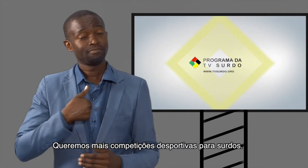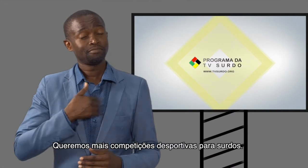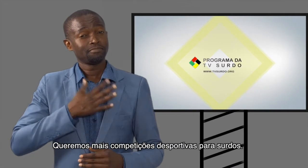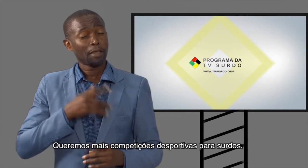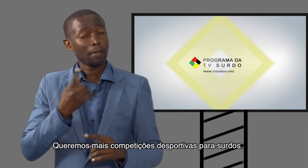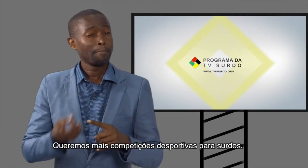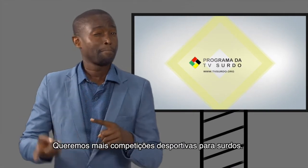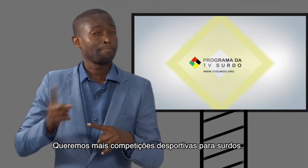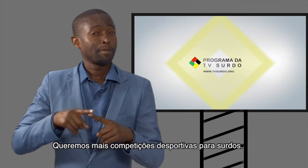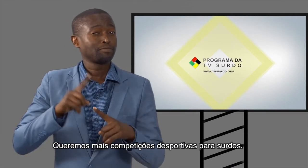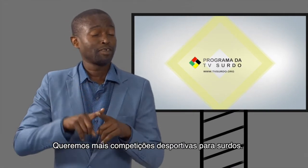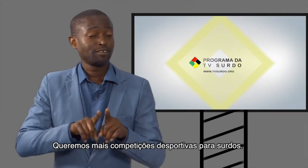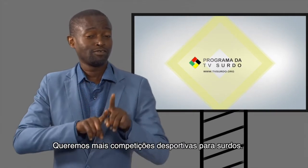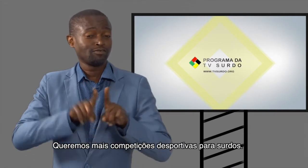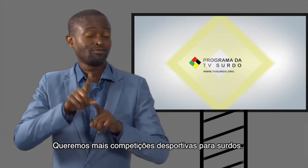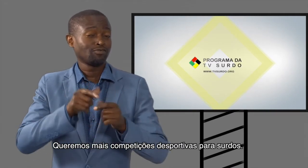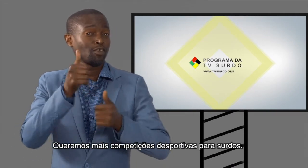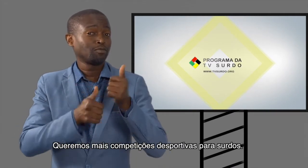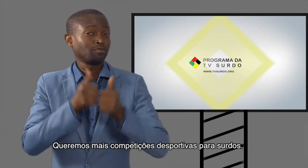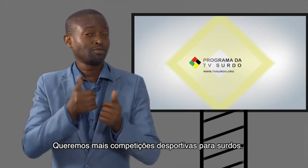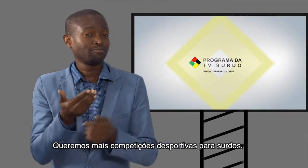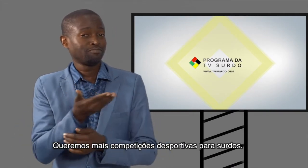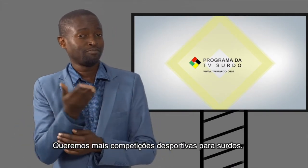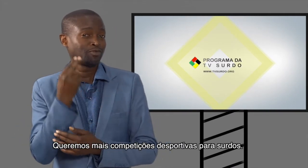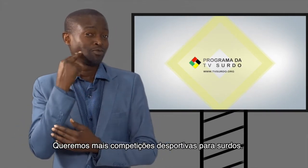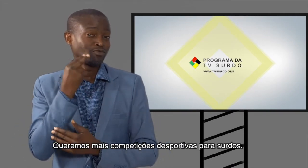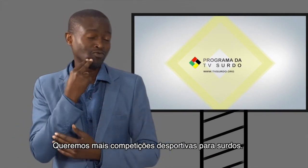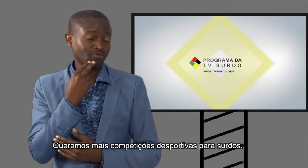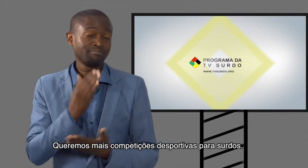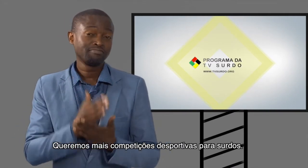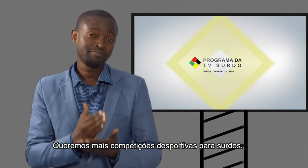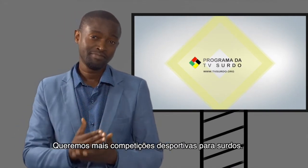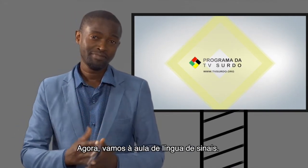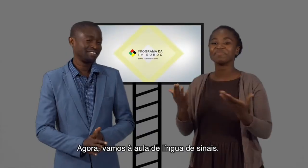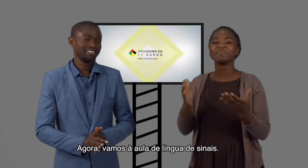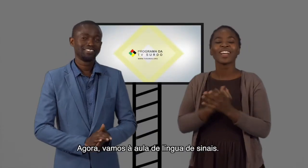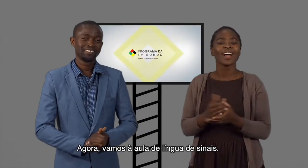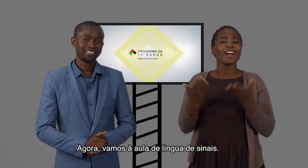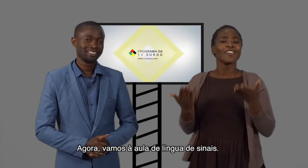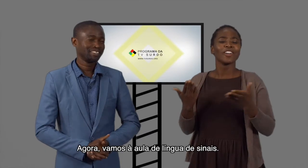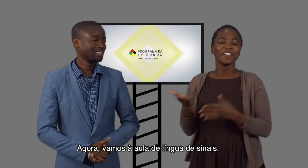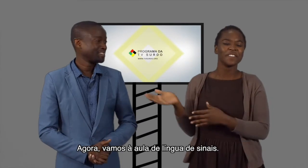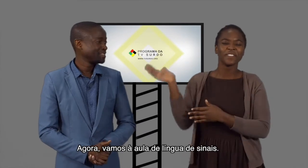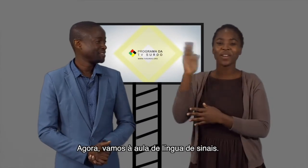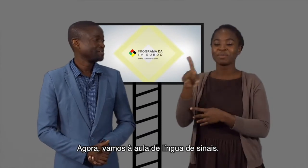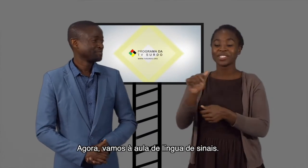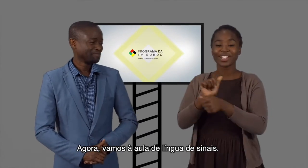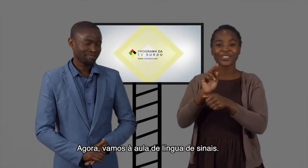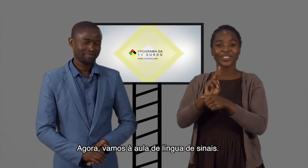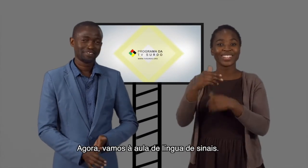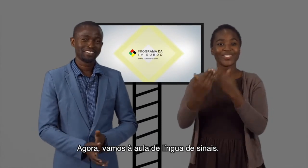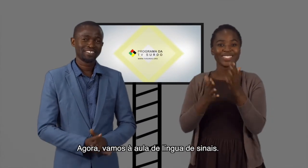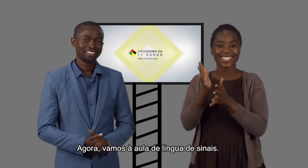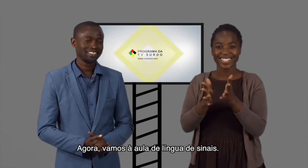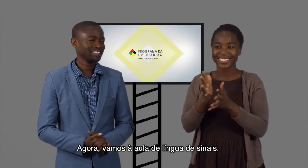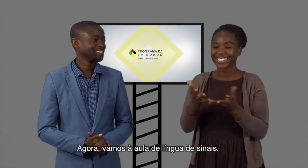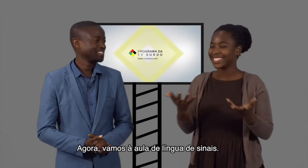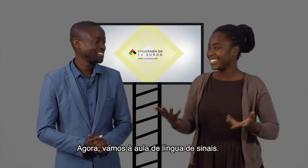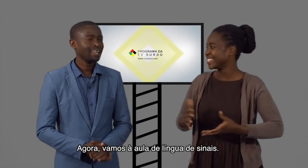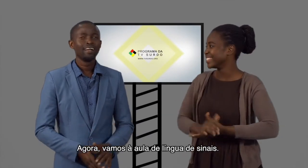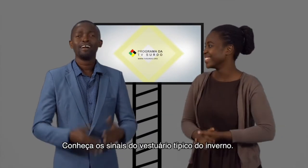Queremos mais competições desportivas para surdos. Agora, vamos à aula de língua de